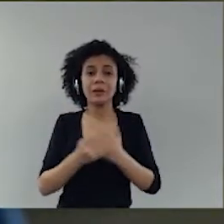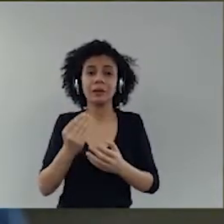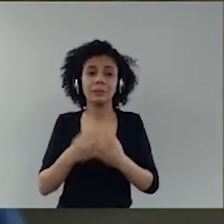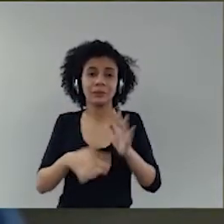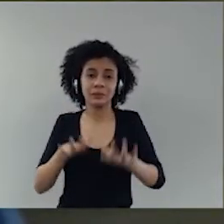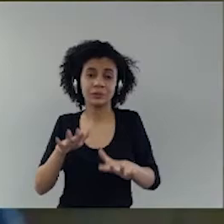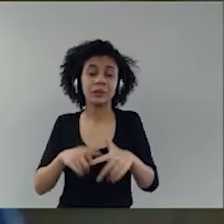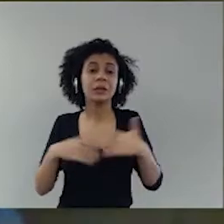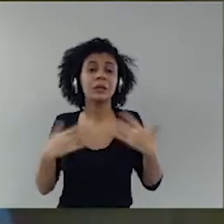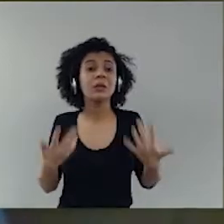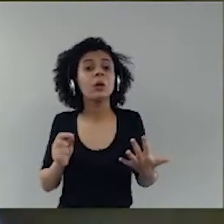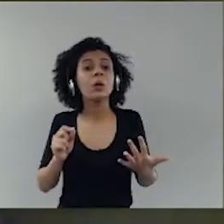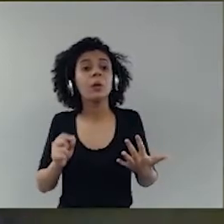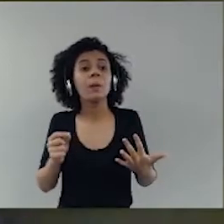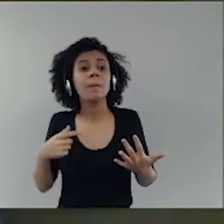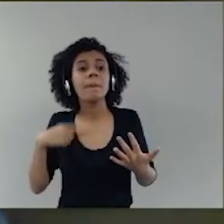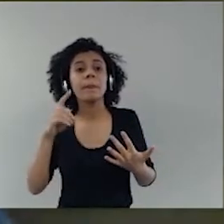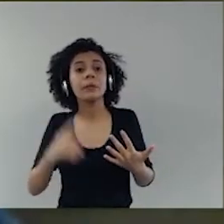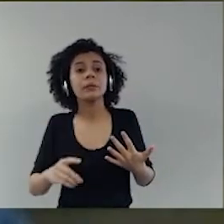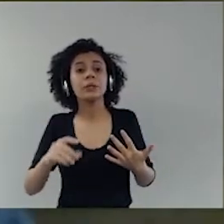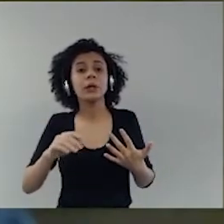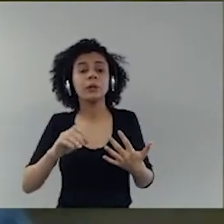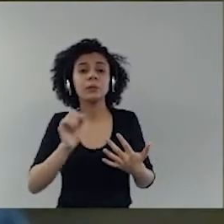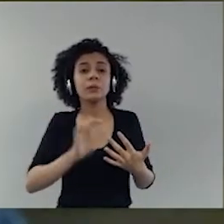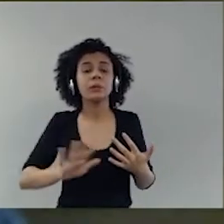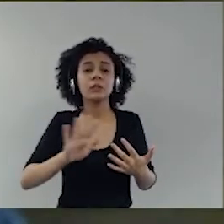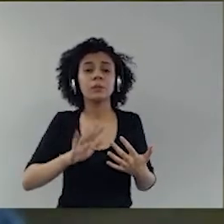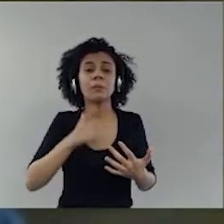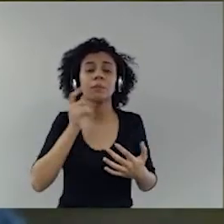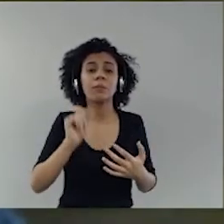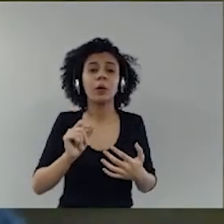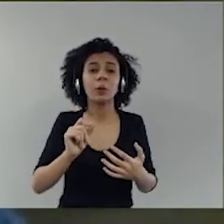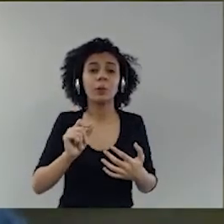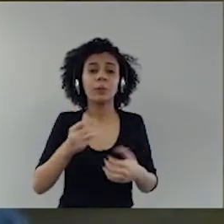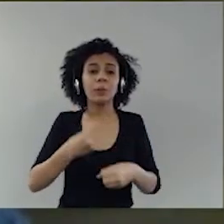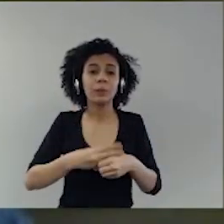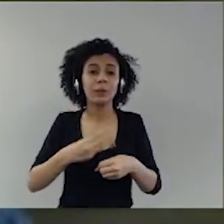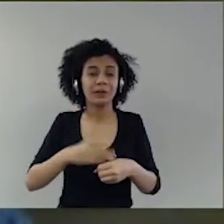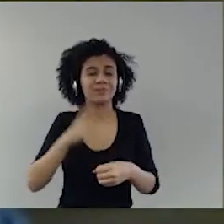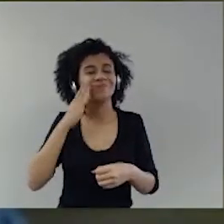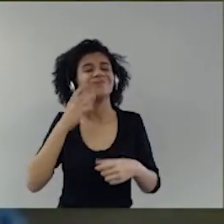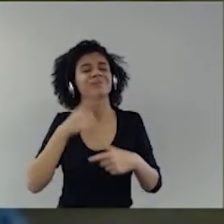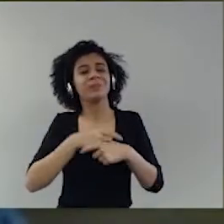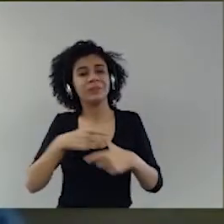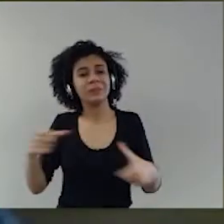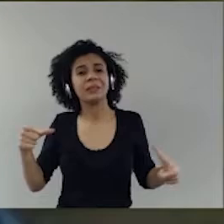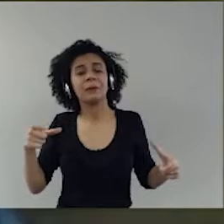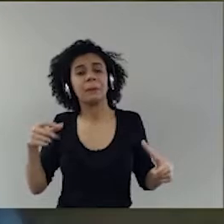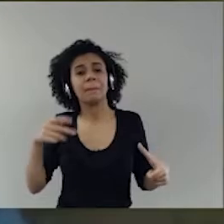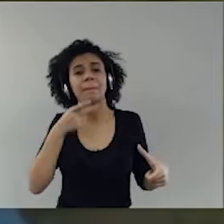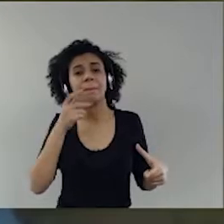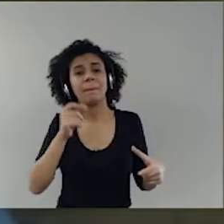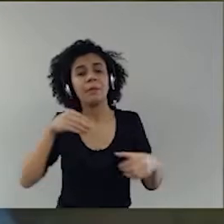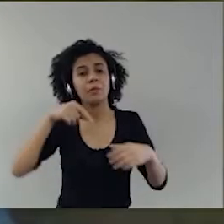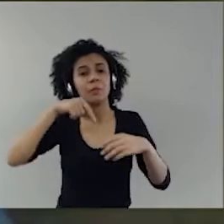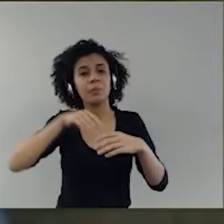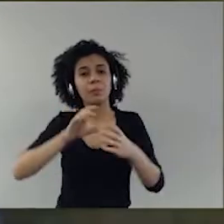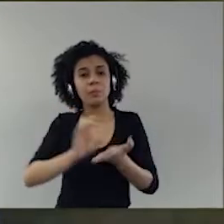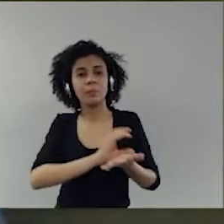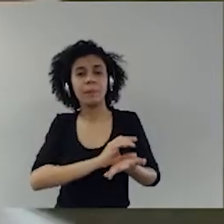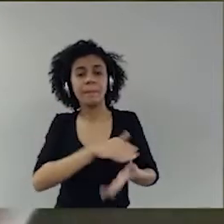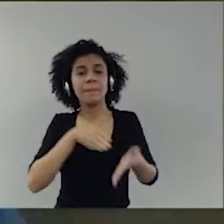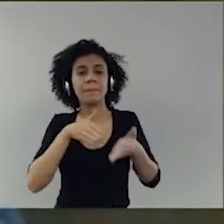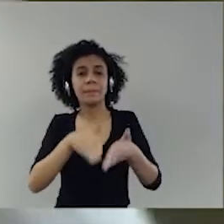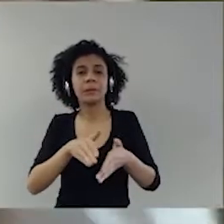aqui em direito municipal sabemos a extrema dependência que os municípios têm do Fundo de Participação dos